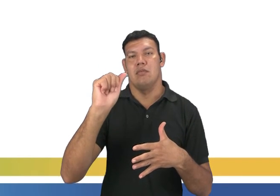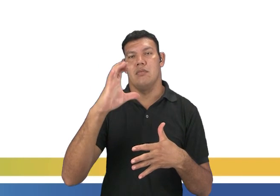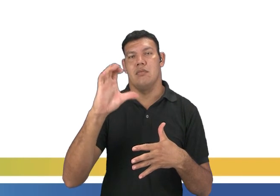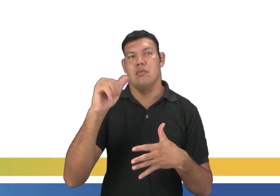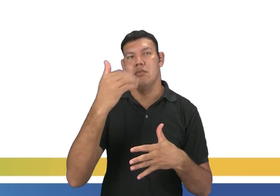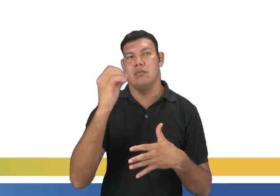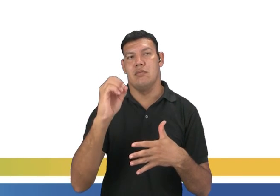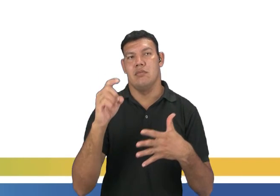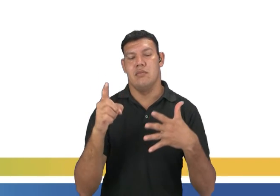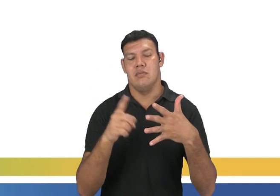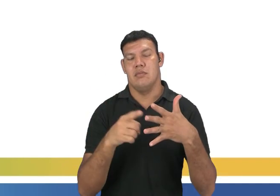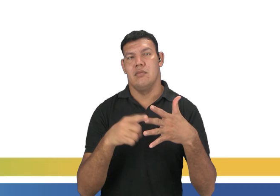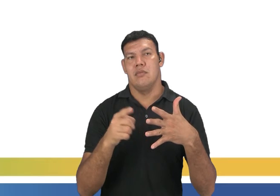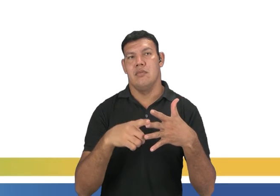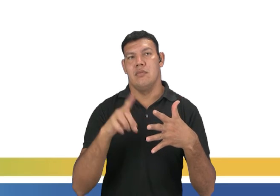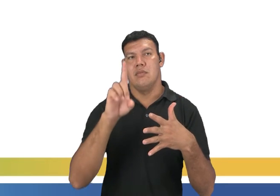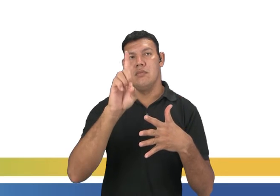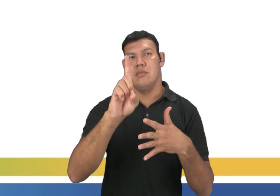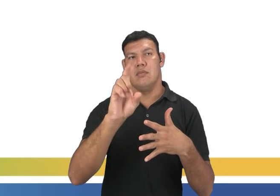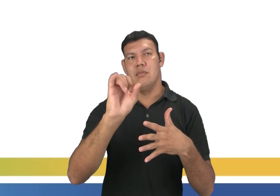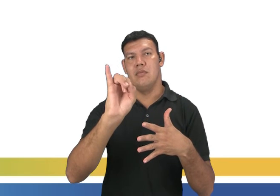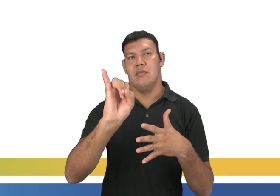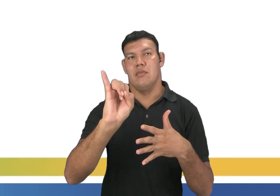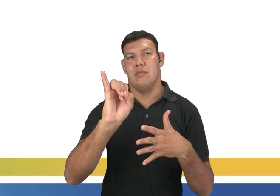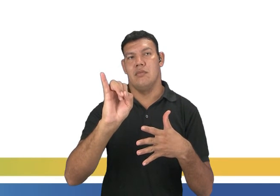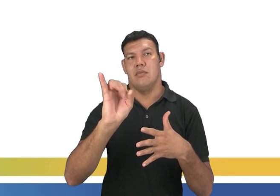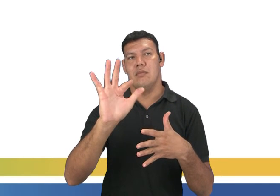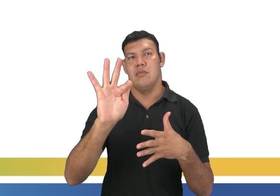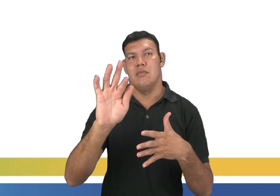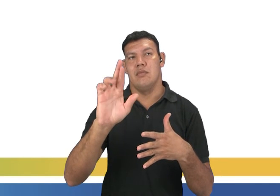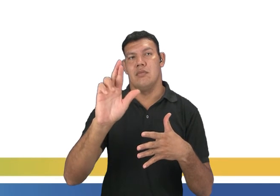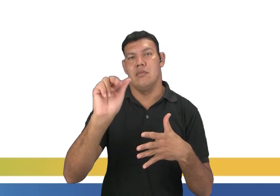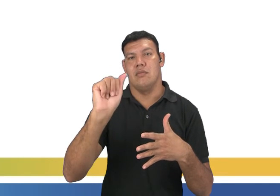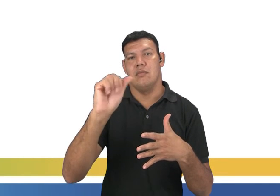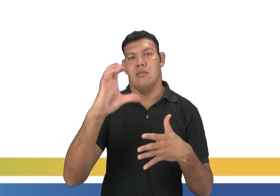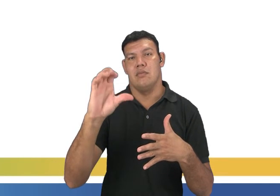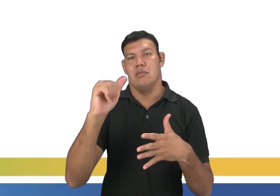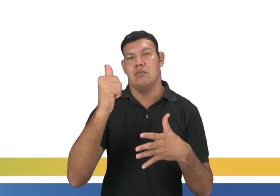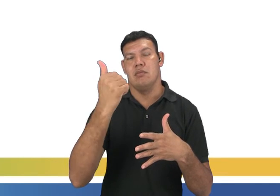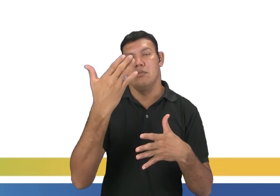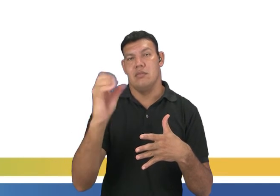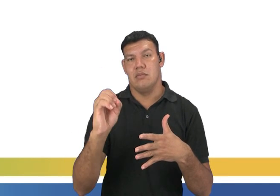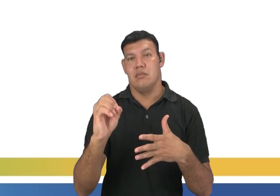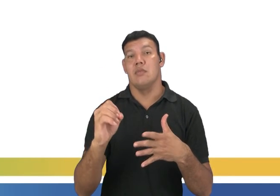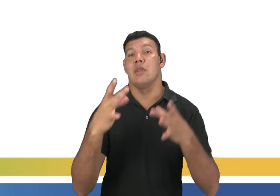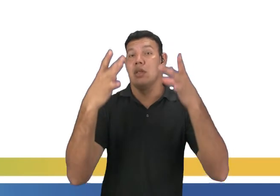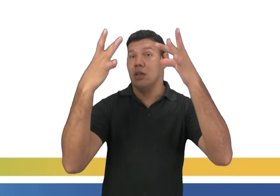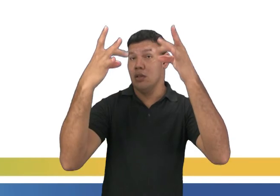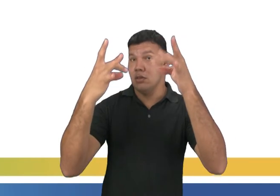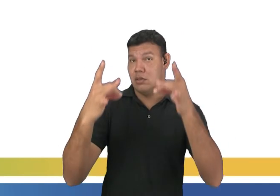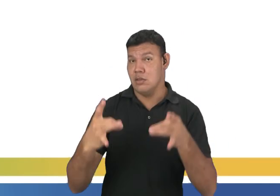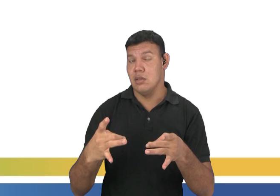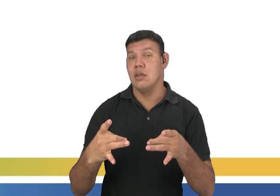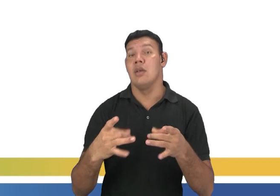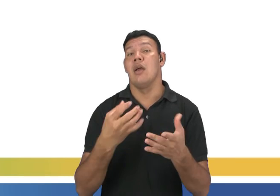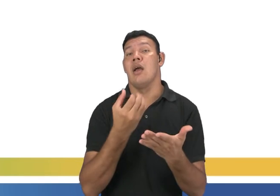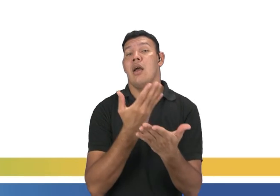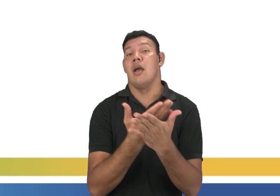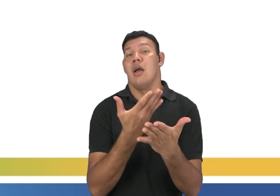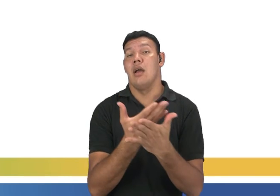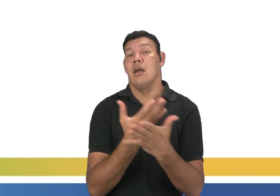difração de uma onda. Isso aqui, pessoal, todos eles foram muito detalhados em uma aula específica, aula 17 e